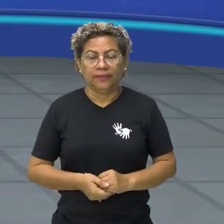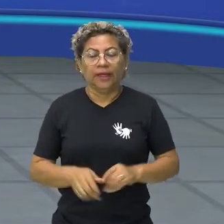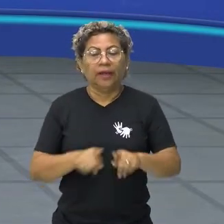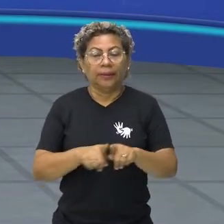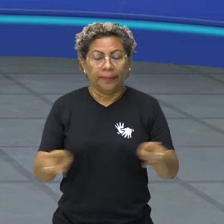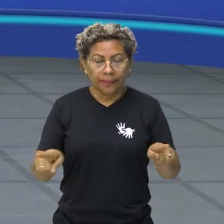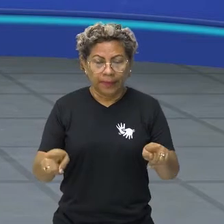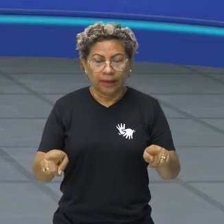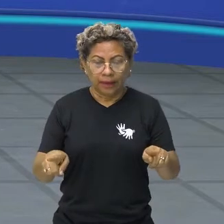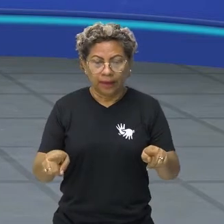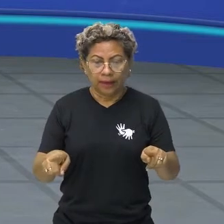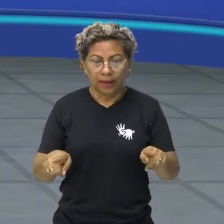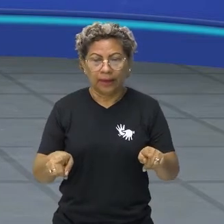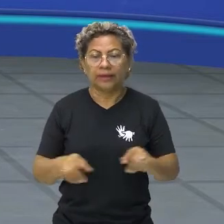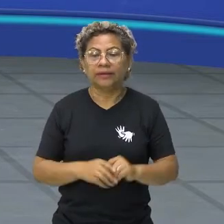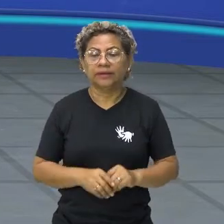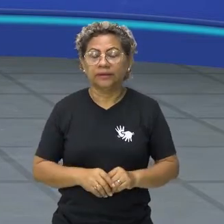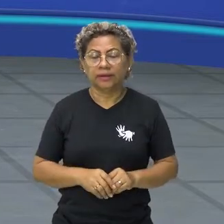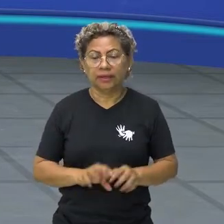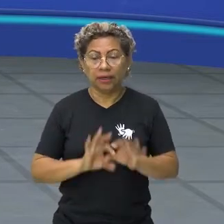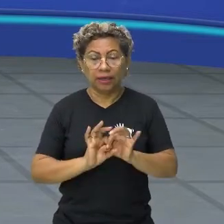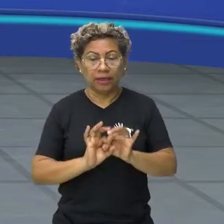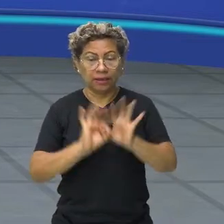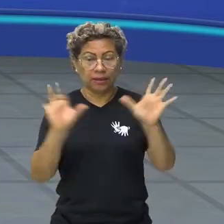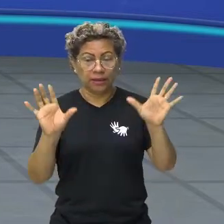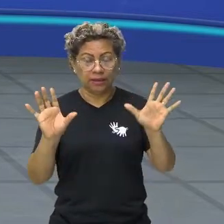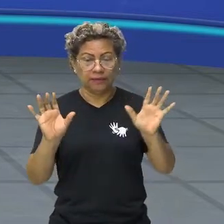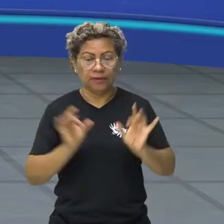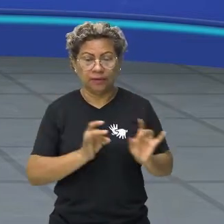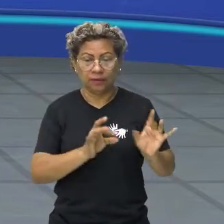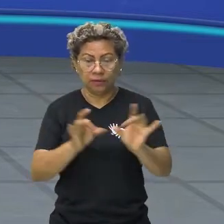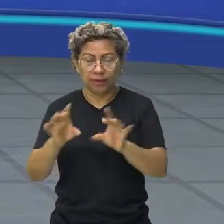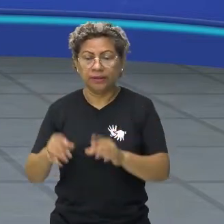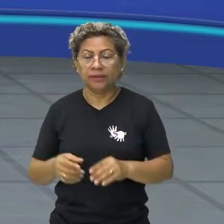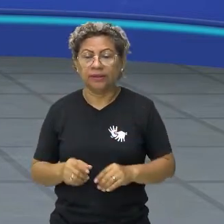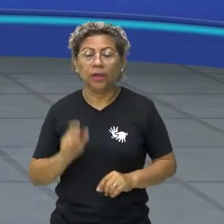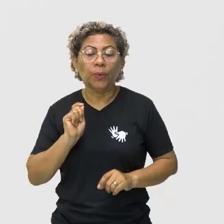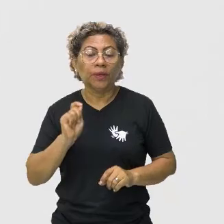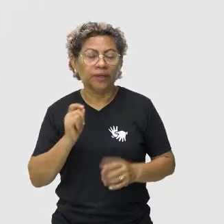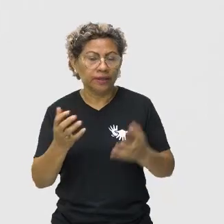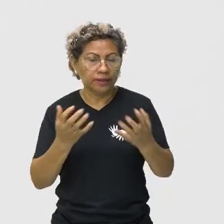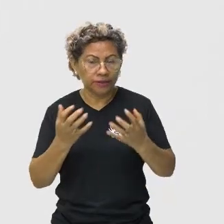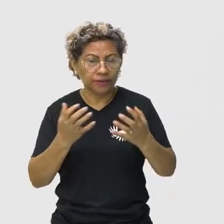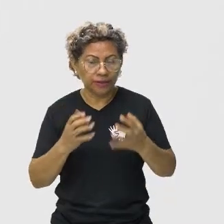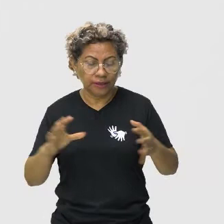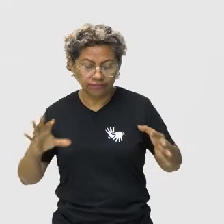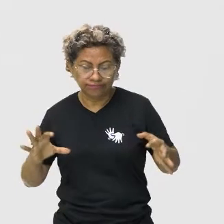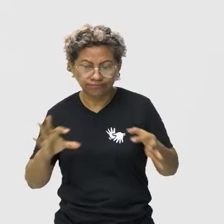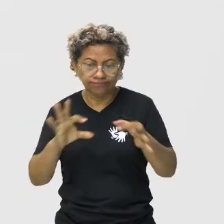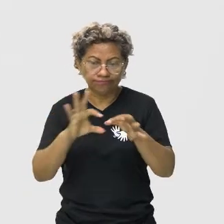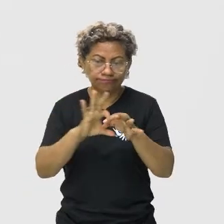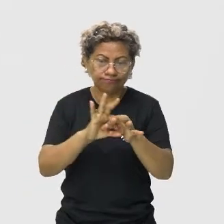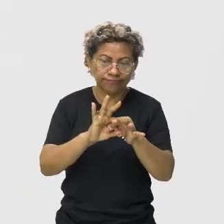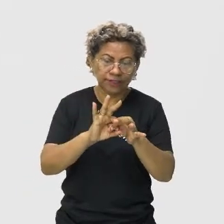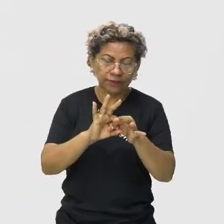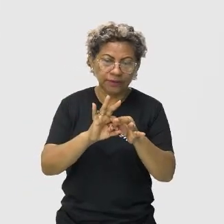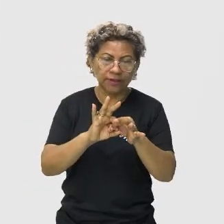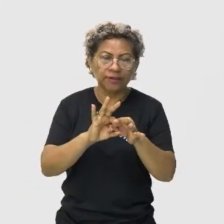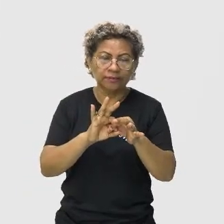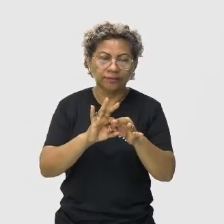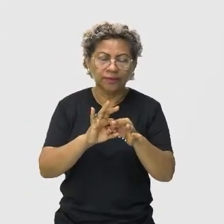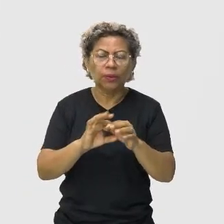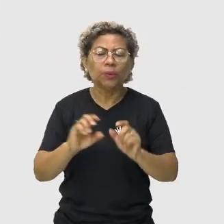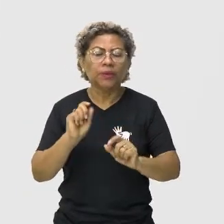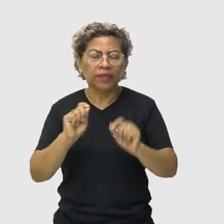além da zona de livre comércio, nós também teremos o quê? A união aduaneira. E o que que vai ser uma